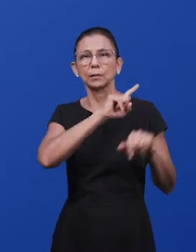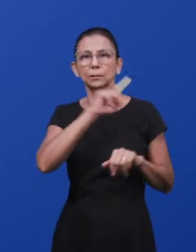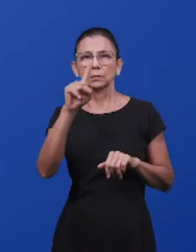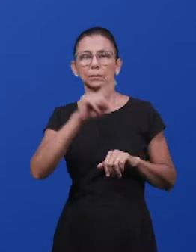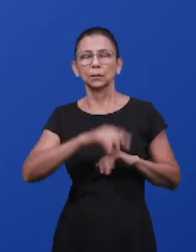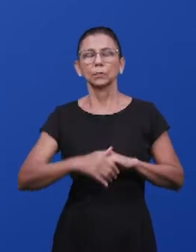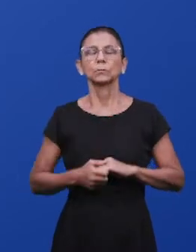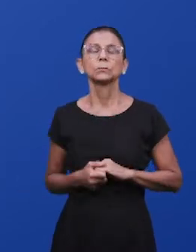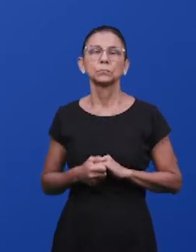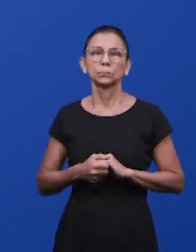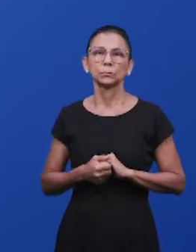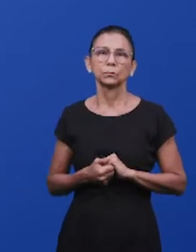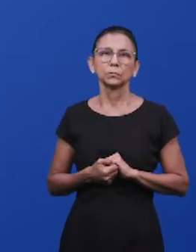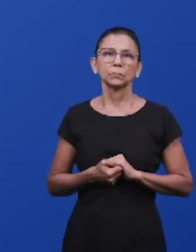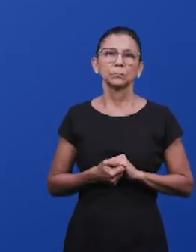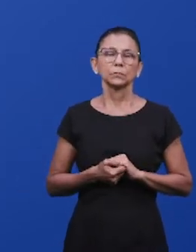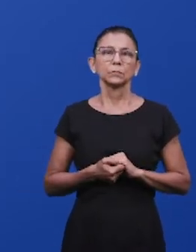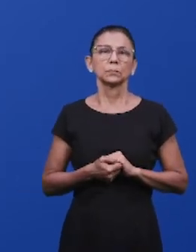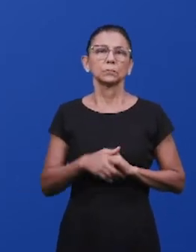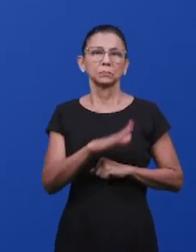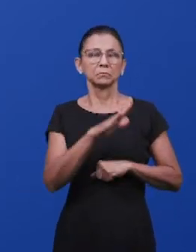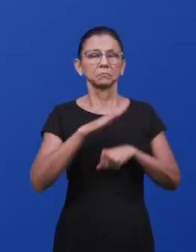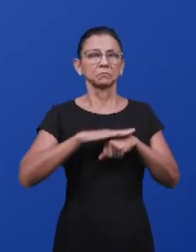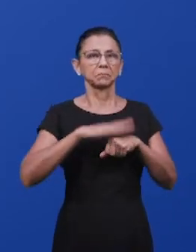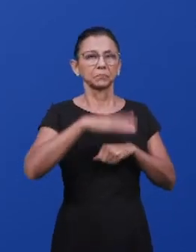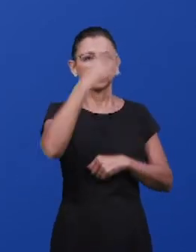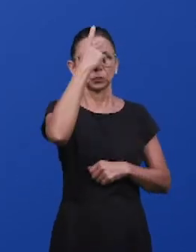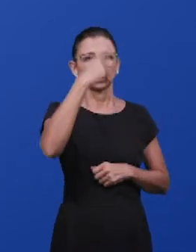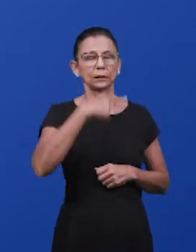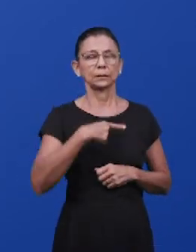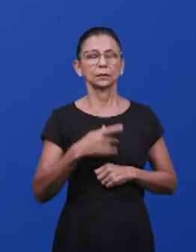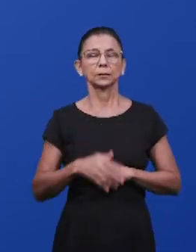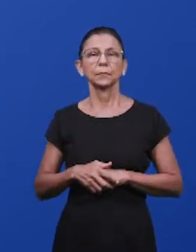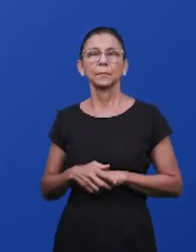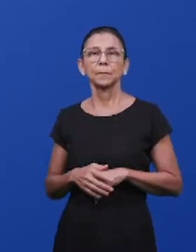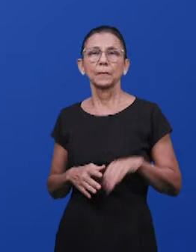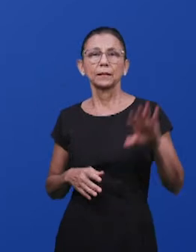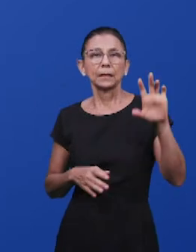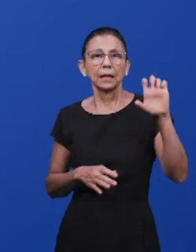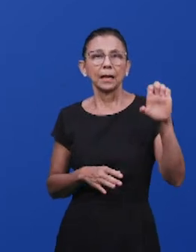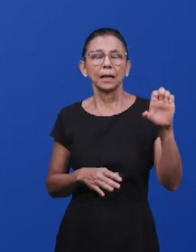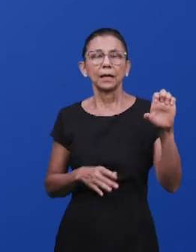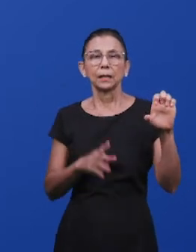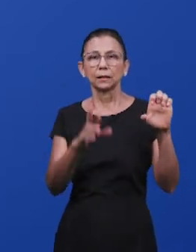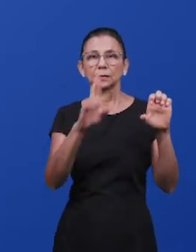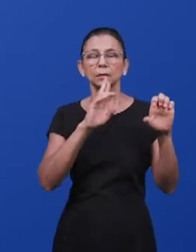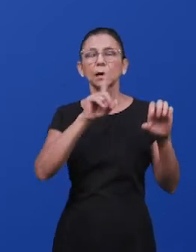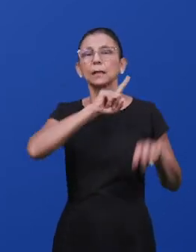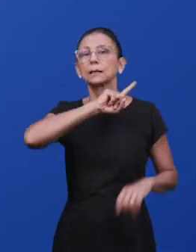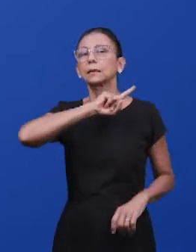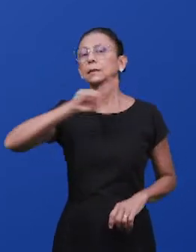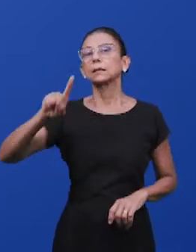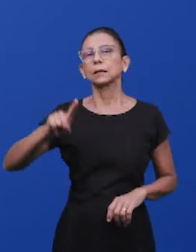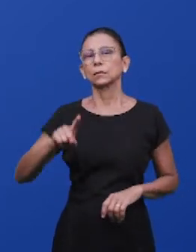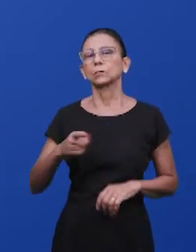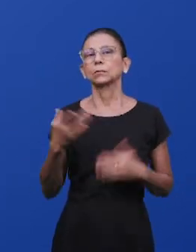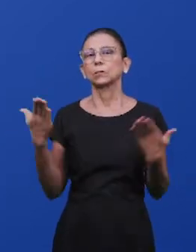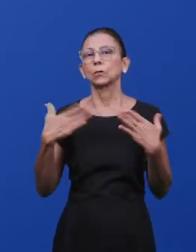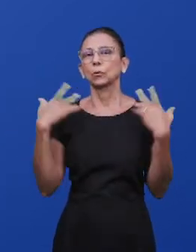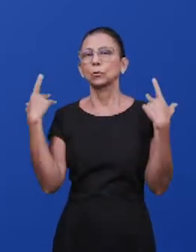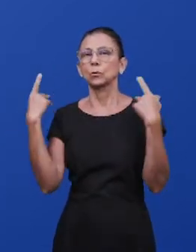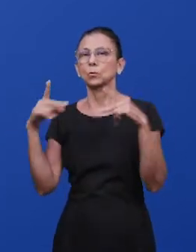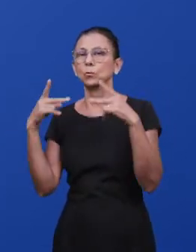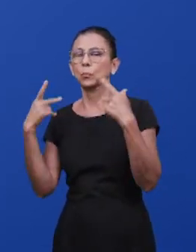experiência deles é com a fé racional, que é deles próprios. Letra G. Não, pois